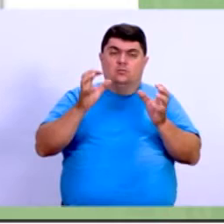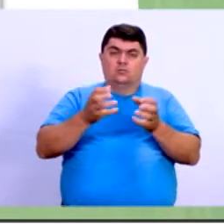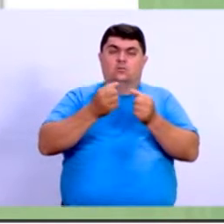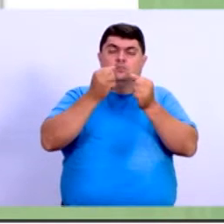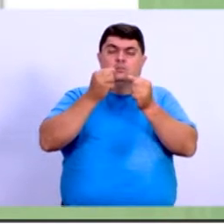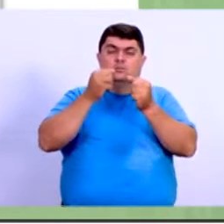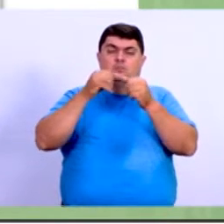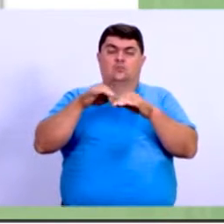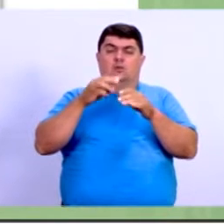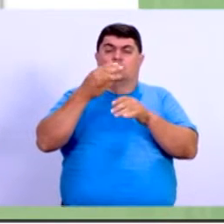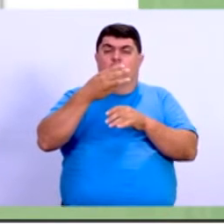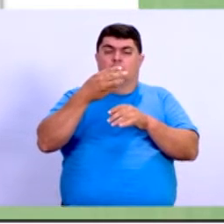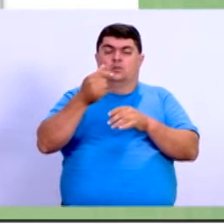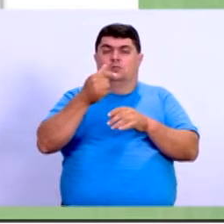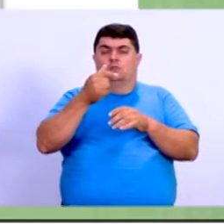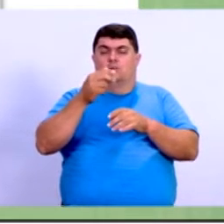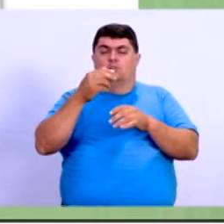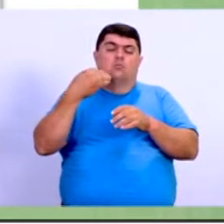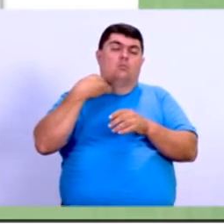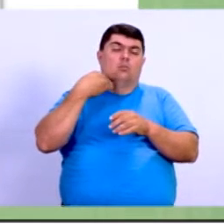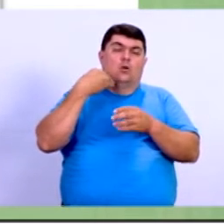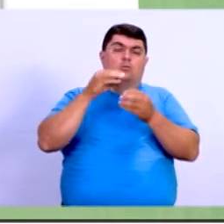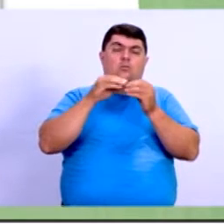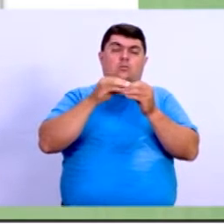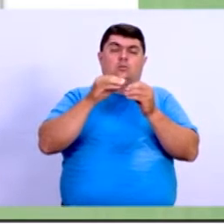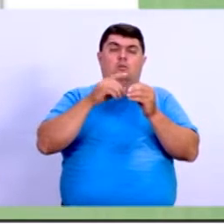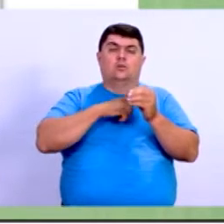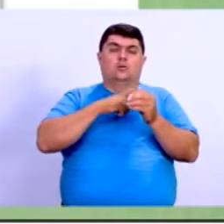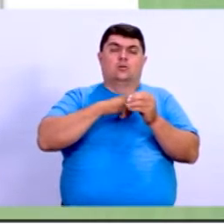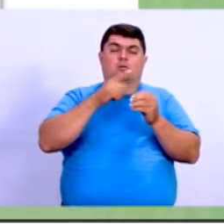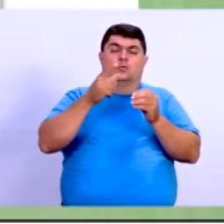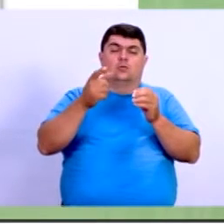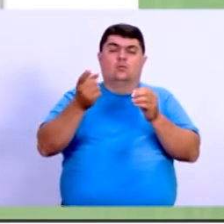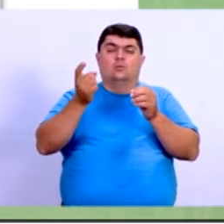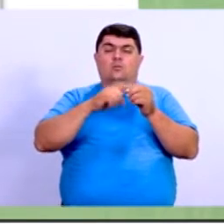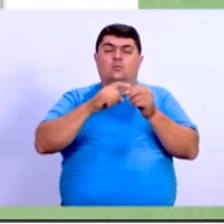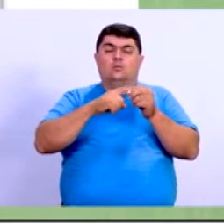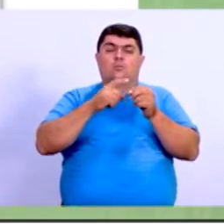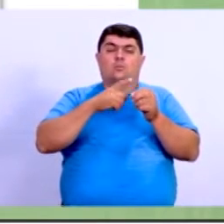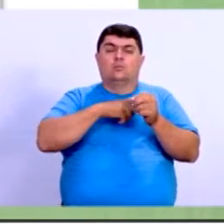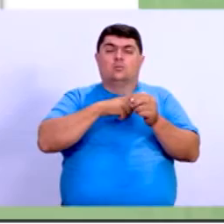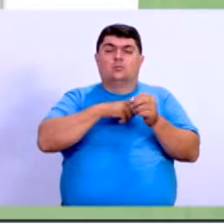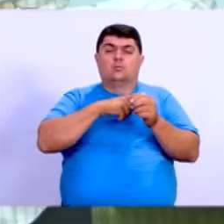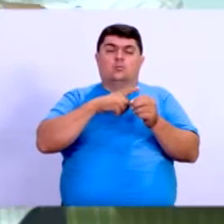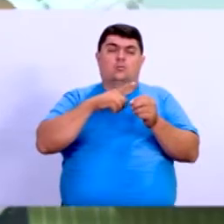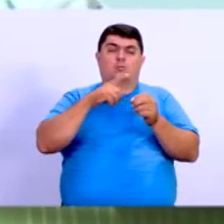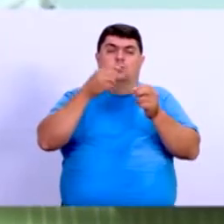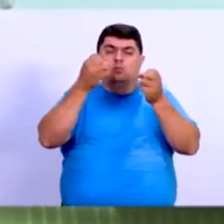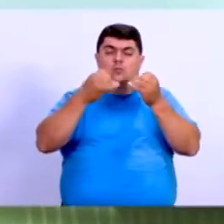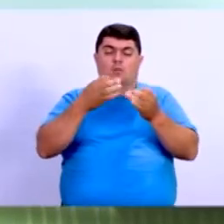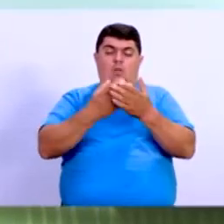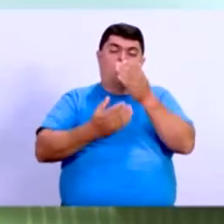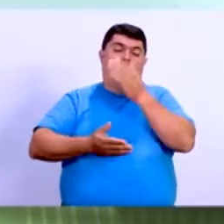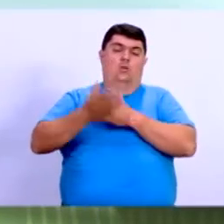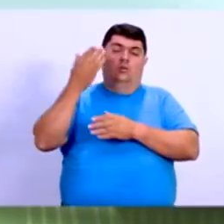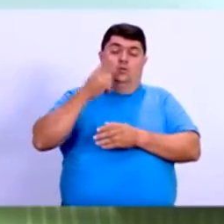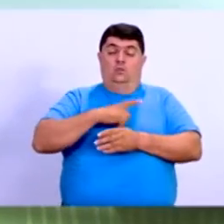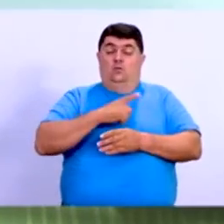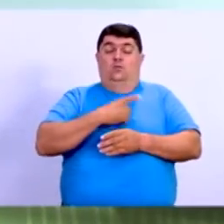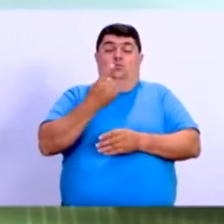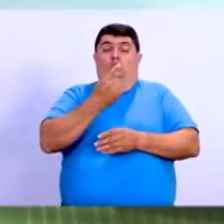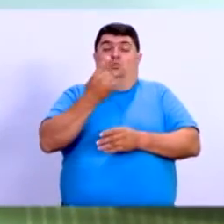dados. E, por fim, o banco de dados retorna uma data de devolução. Eu tinha falado para vocês na aula passada que tem uma